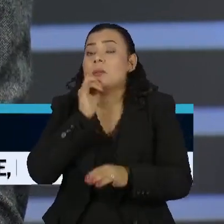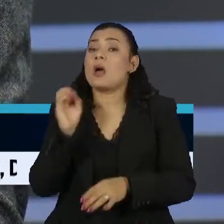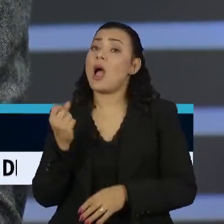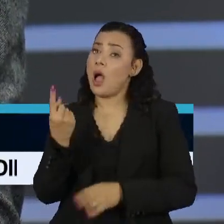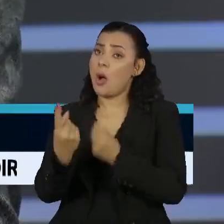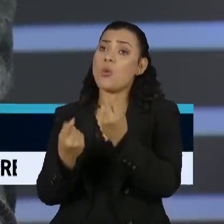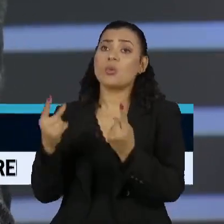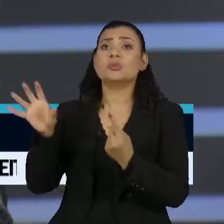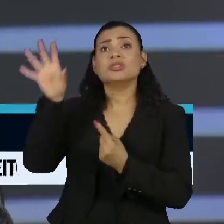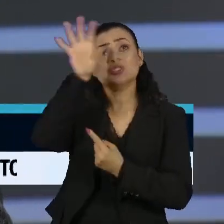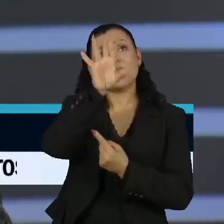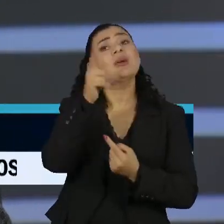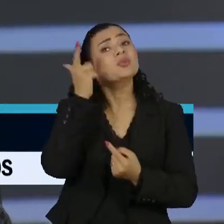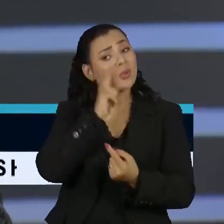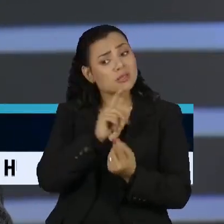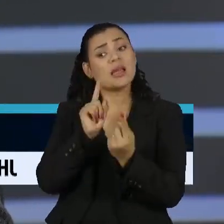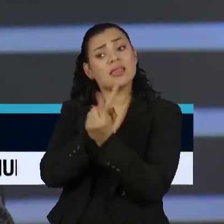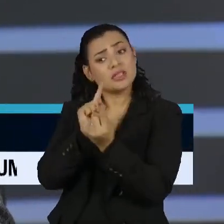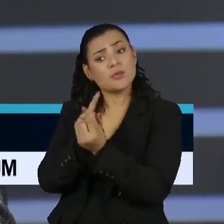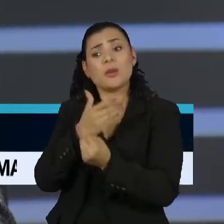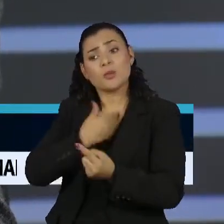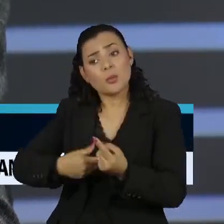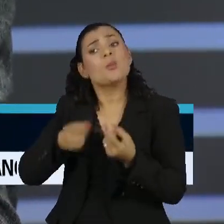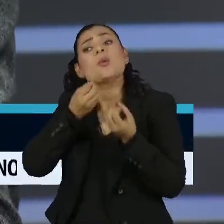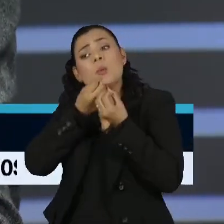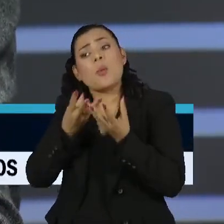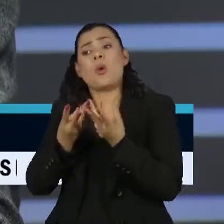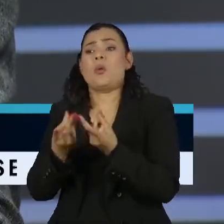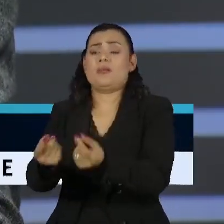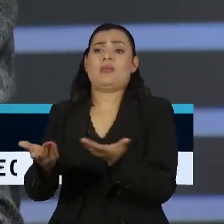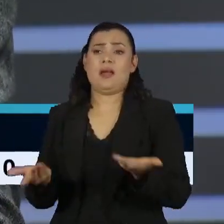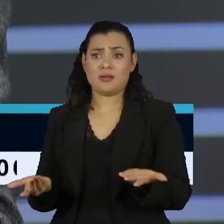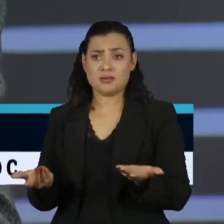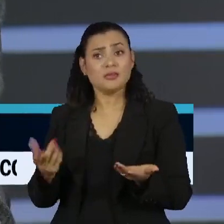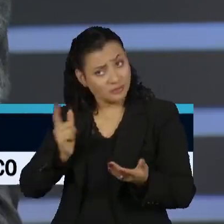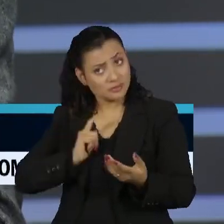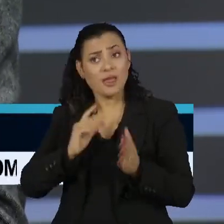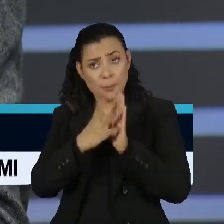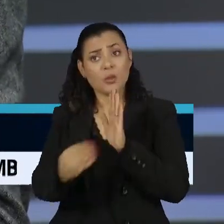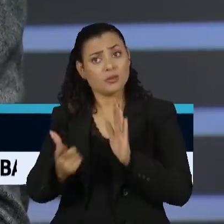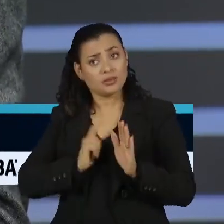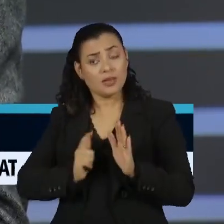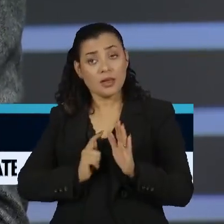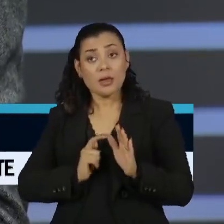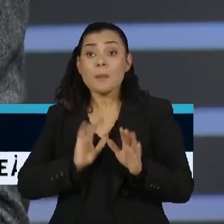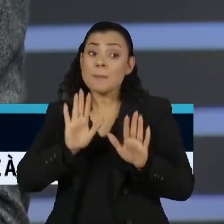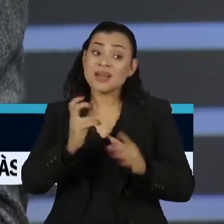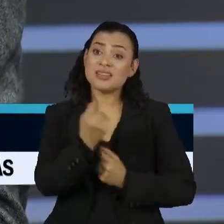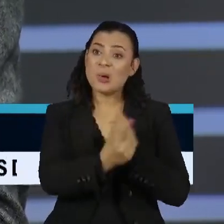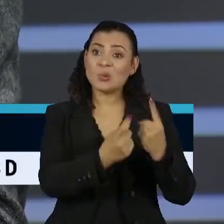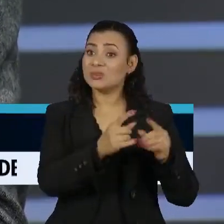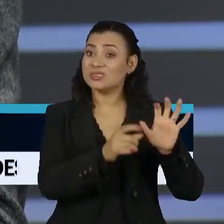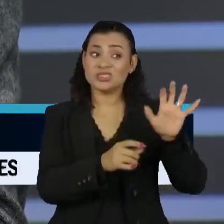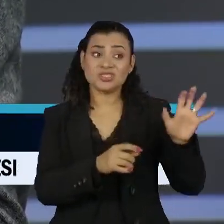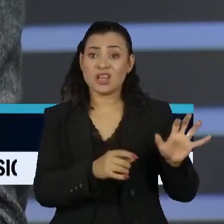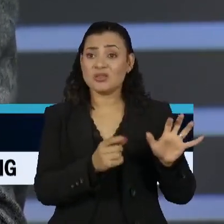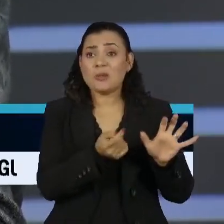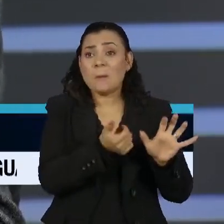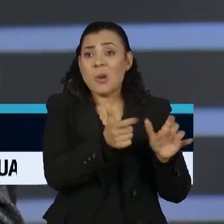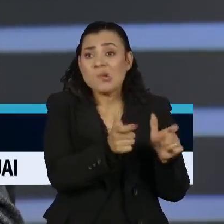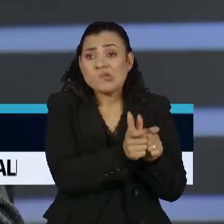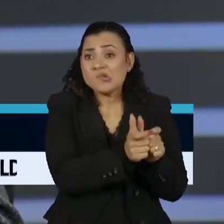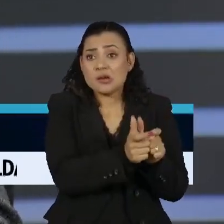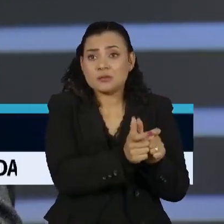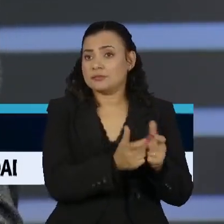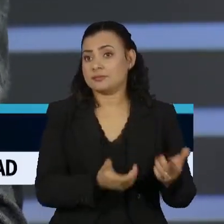certo tamanho e que funcionem bem. Certo? Já tem vários exemplos no mundo. E você pode ter estados que são bem mínimos, e aliás